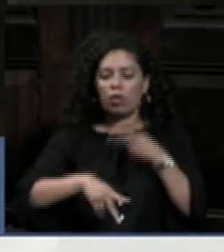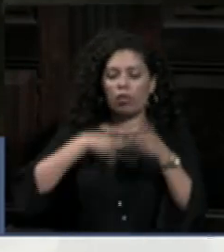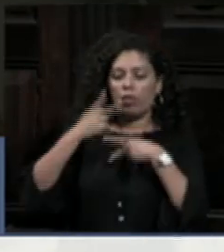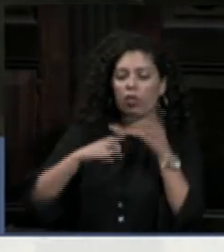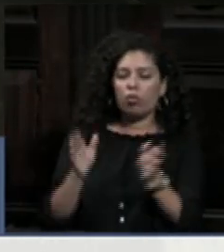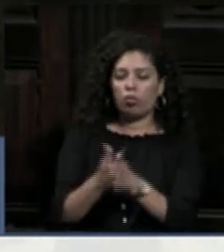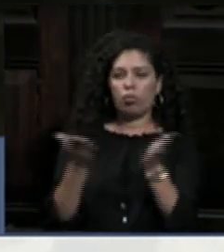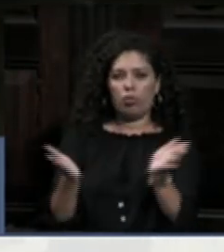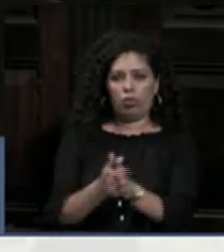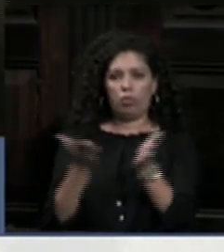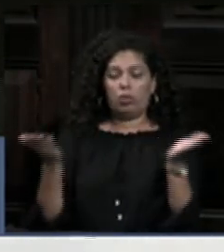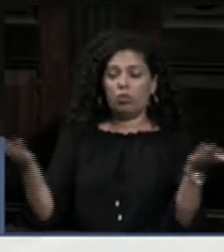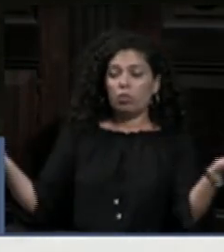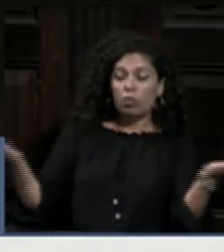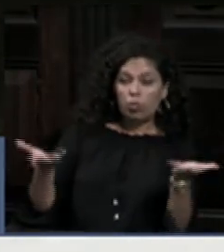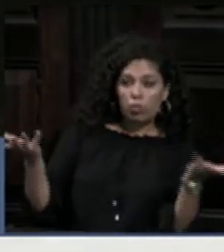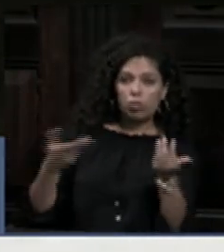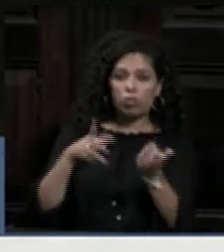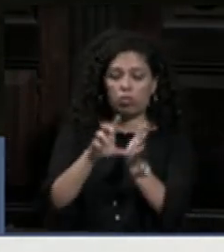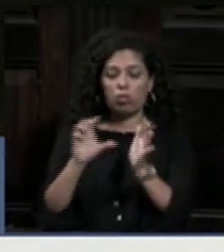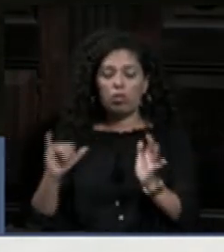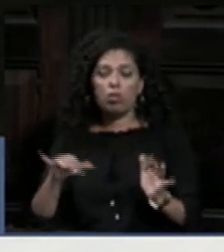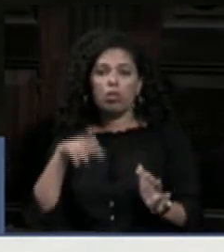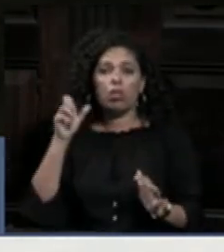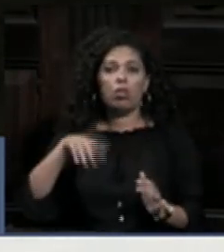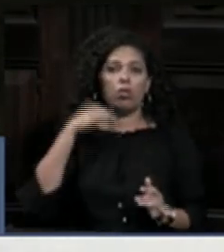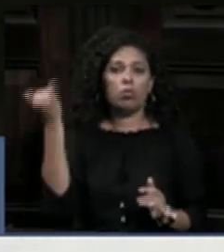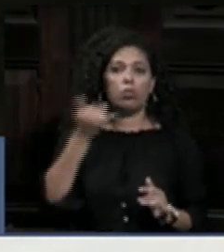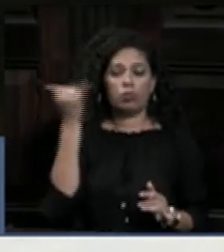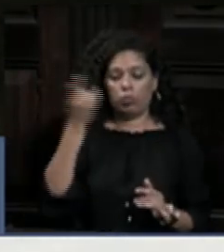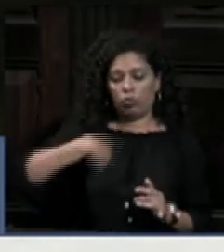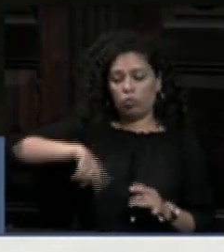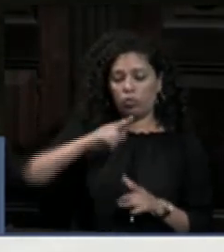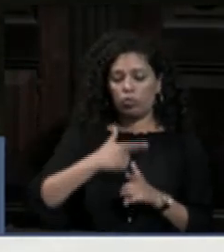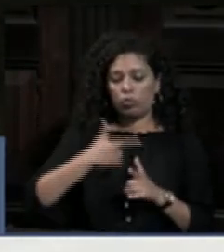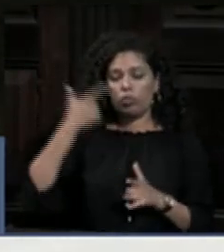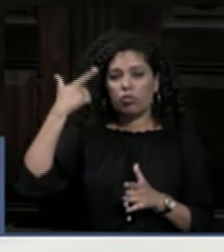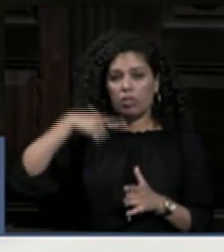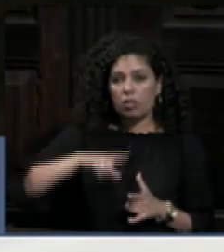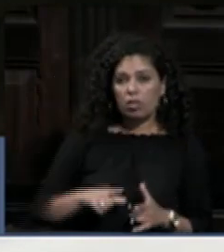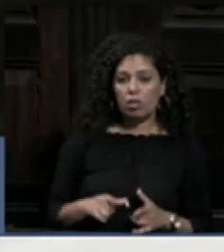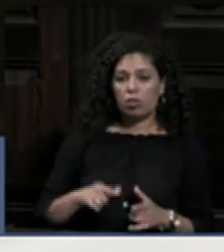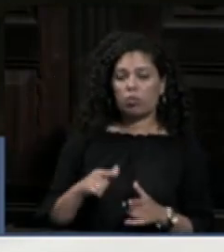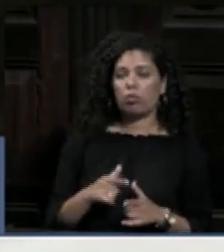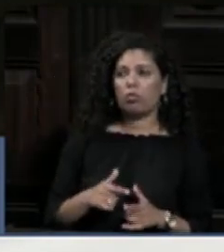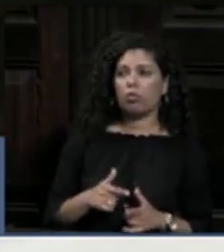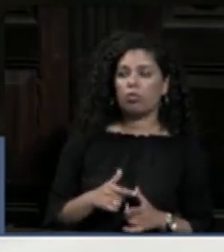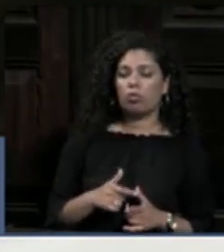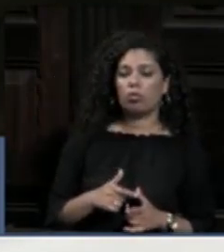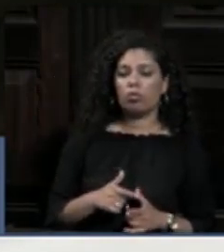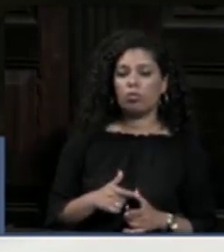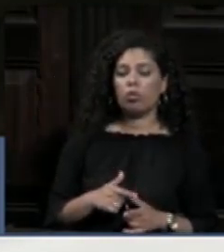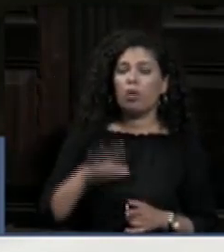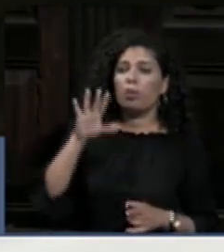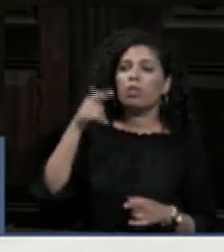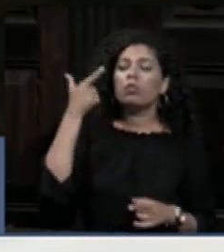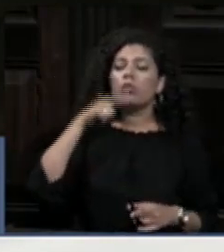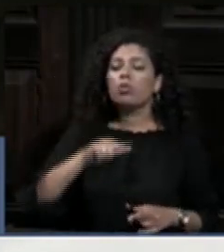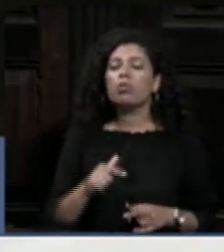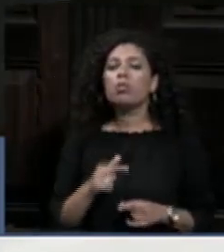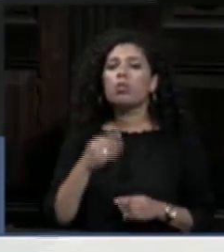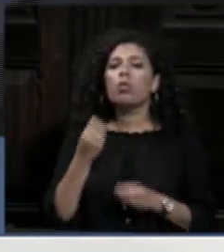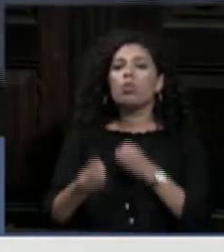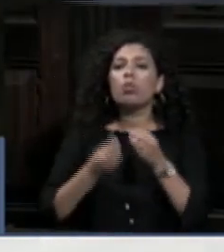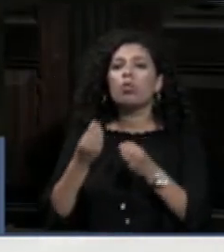ainda com os acréscimos que a gente conseguiu aprová em boa medida com a ajuda do movimento estudantil